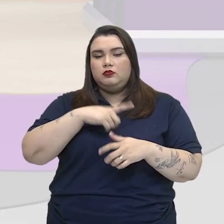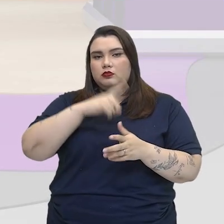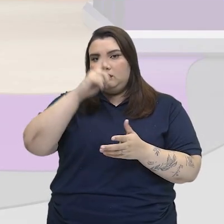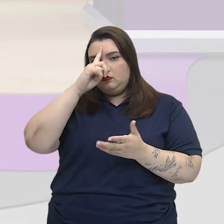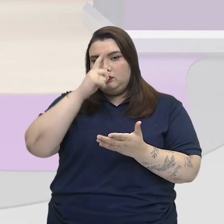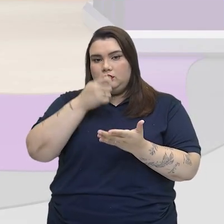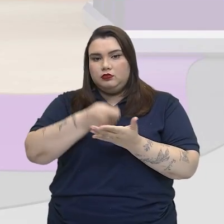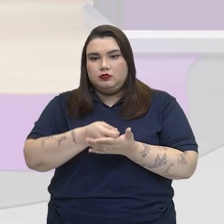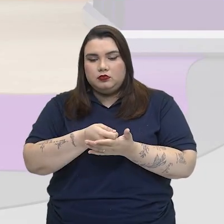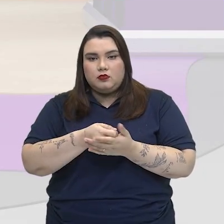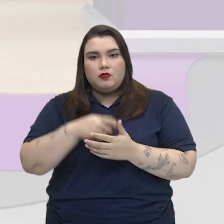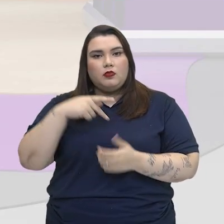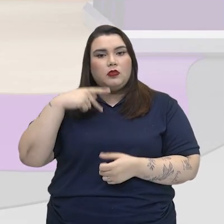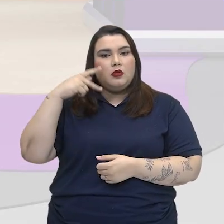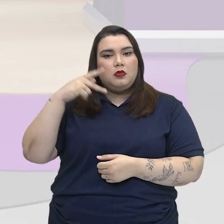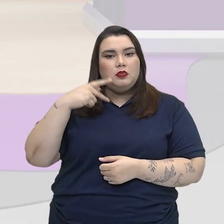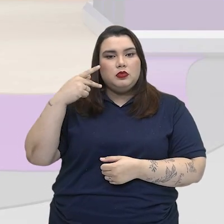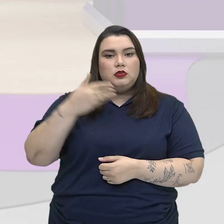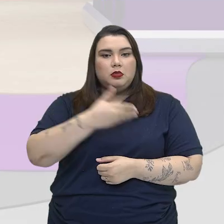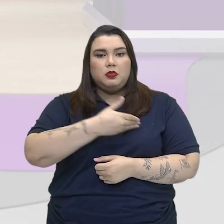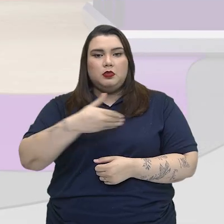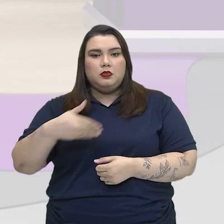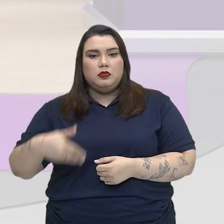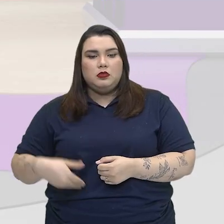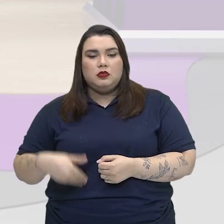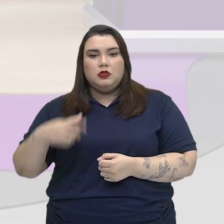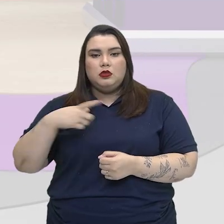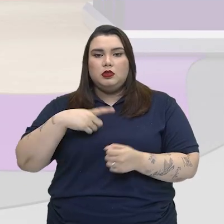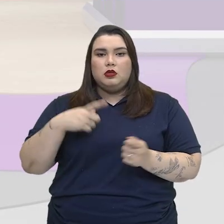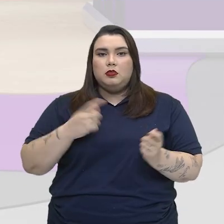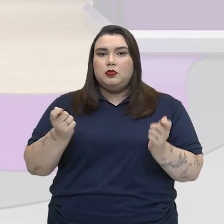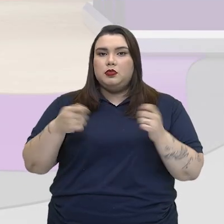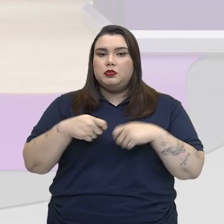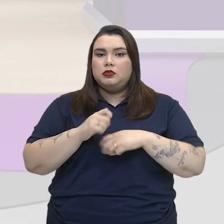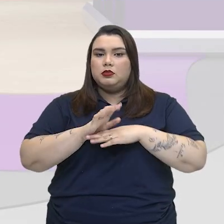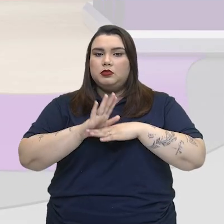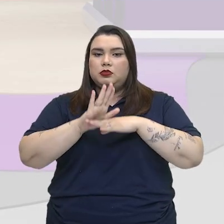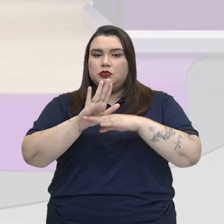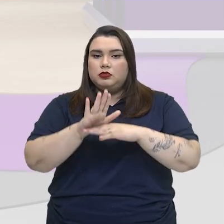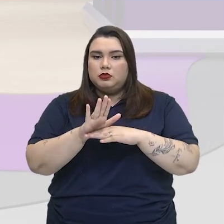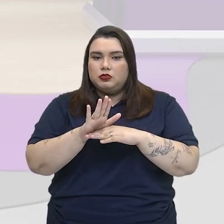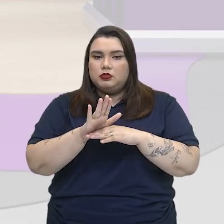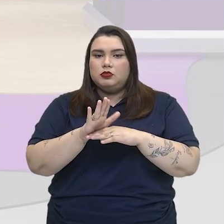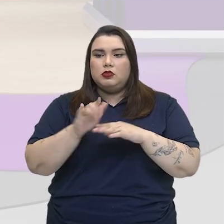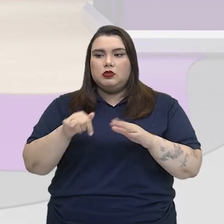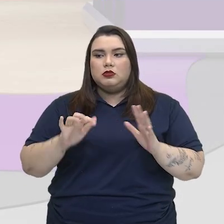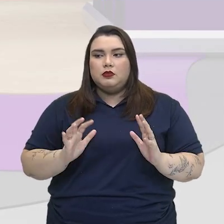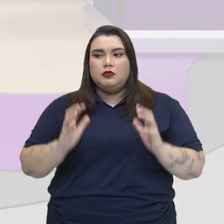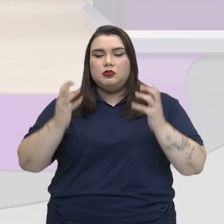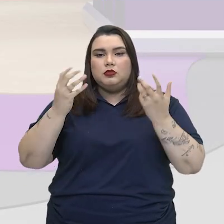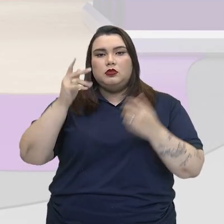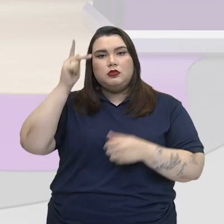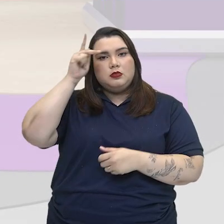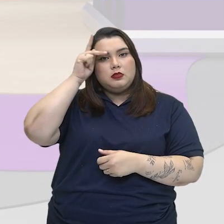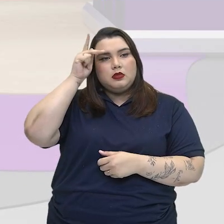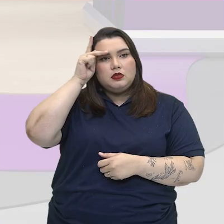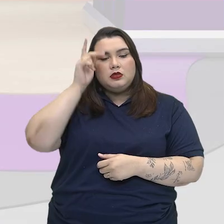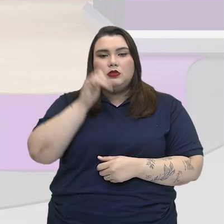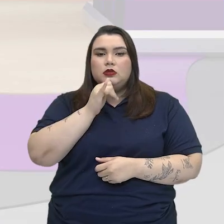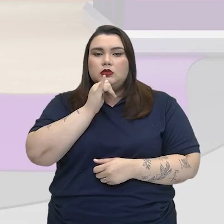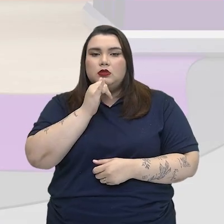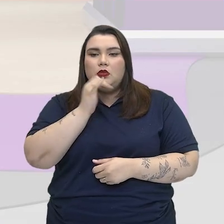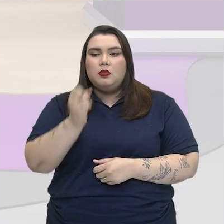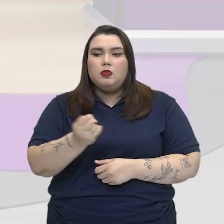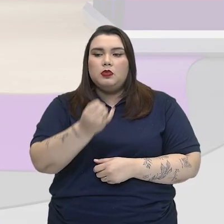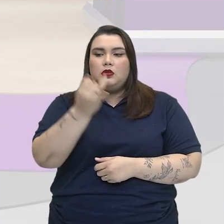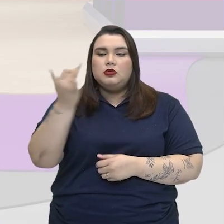medidas, políticas públicas que viabilizem, né, e otimizem o Festival de Parintins, como o número